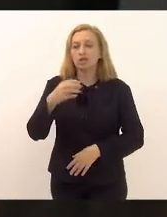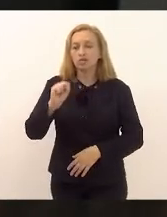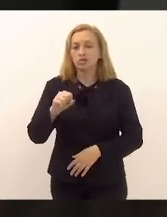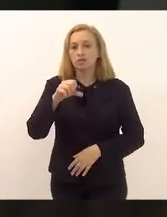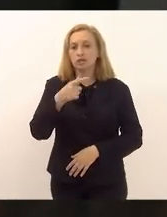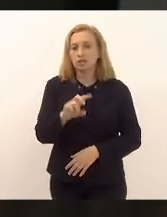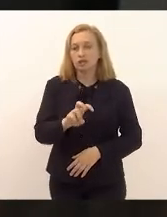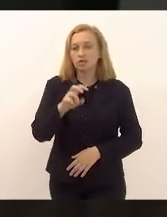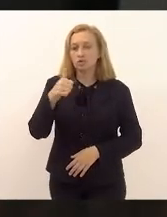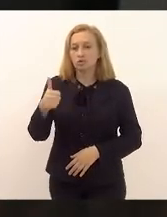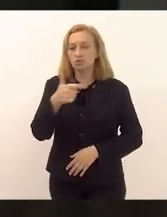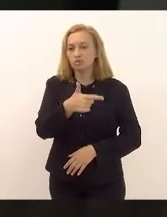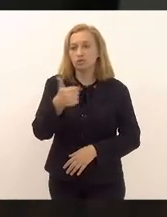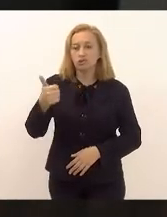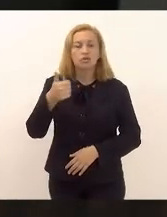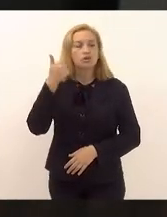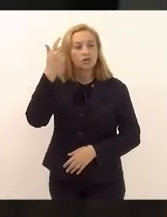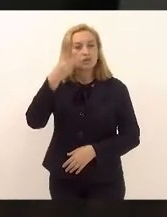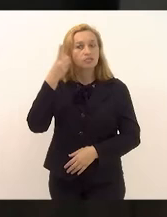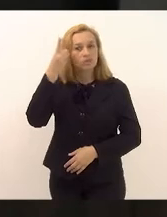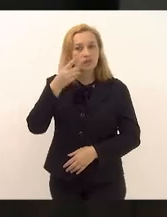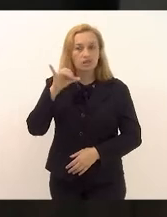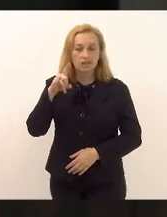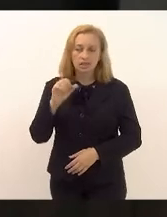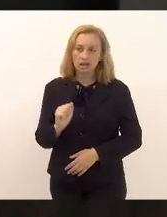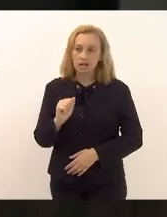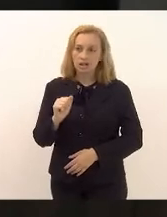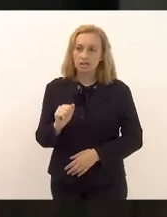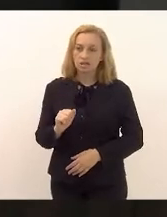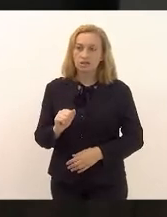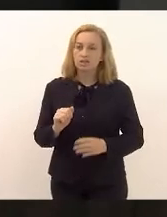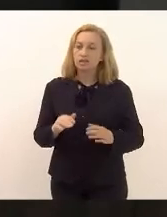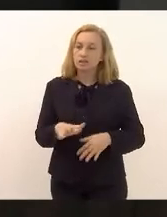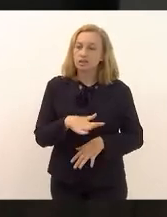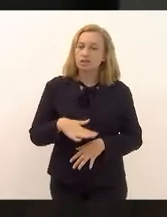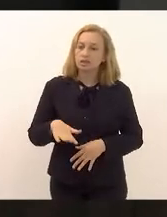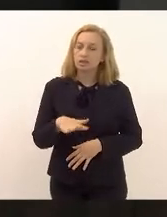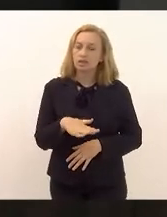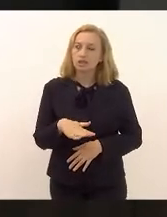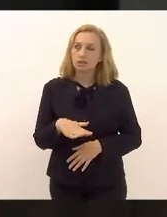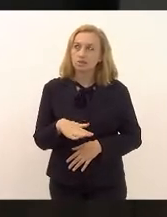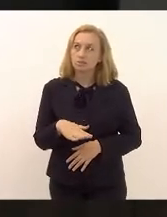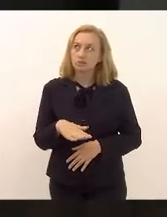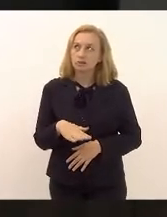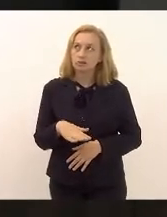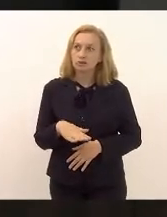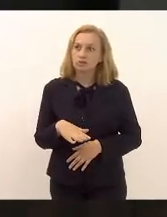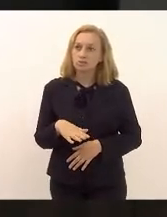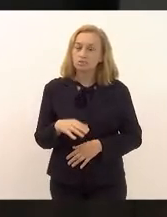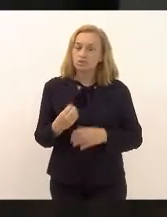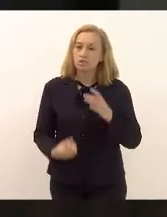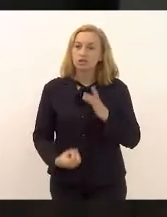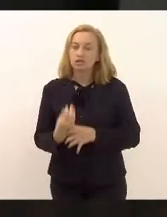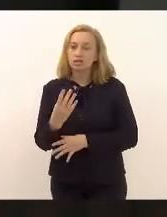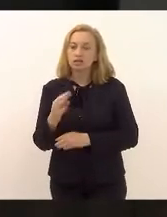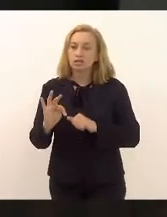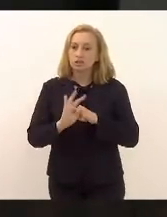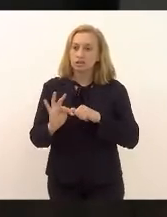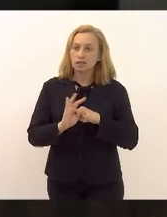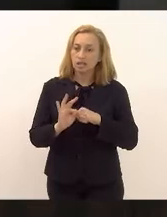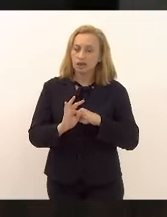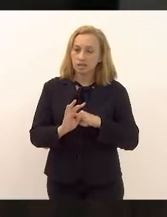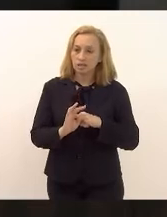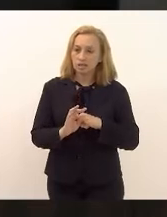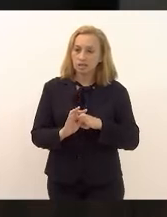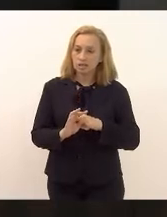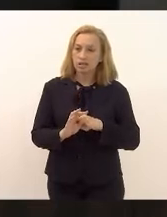de 21, de autoria da deputada Célia Jordão, que estabelece nas unidades da Fundação de Apoio à Escola Técnica, FAETEC, Centro de